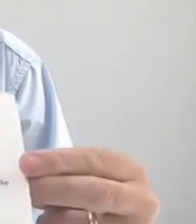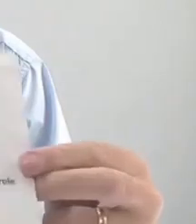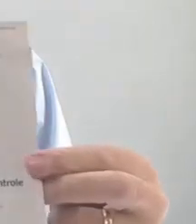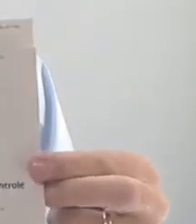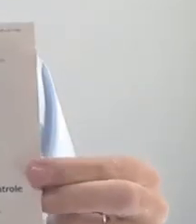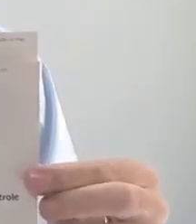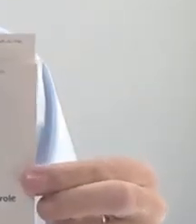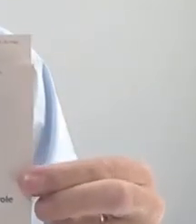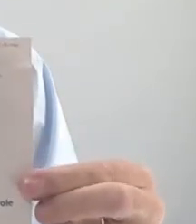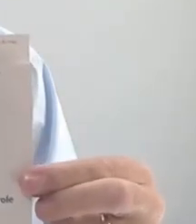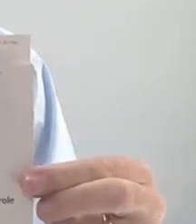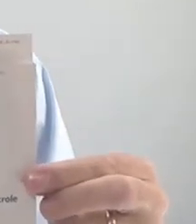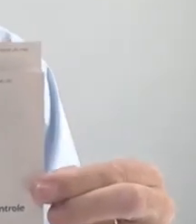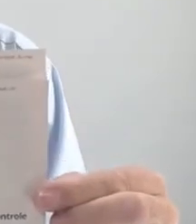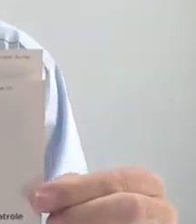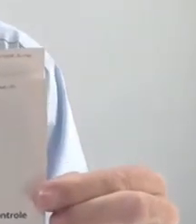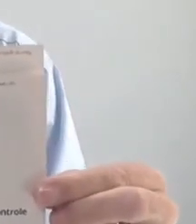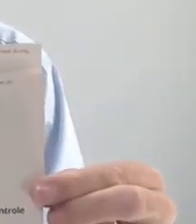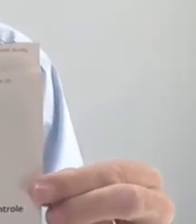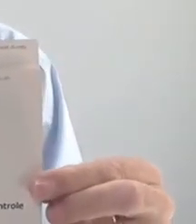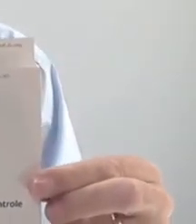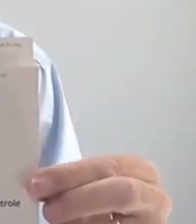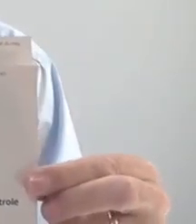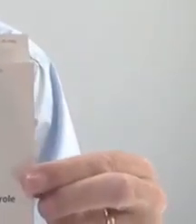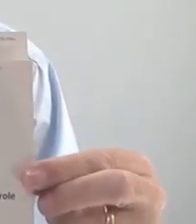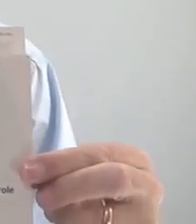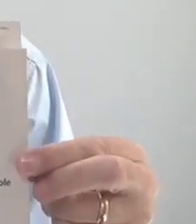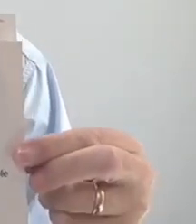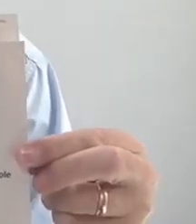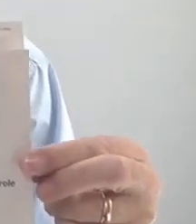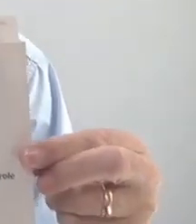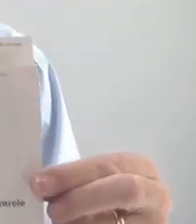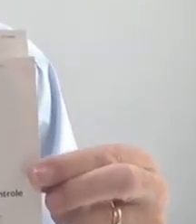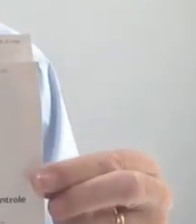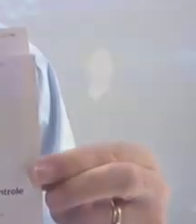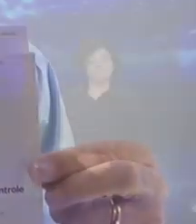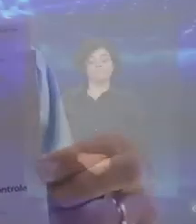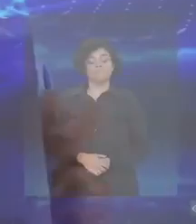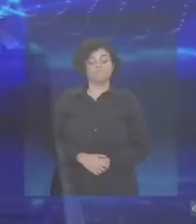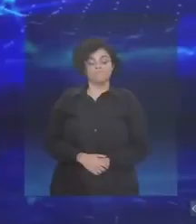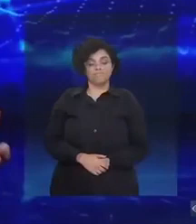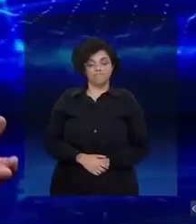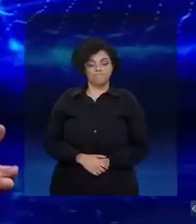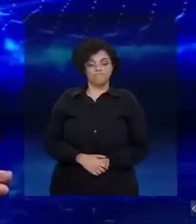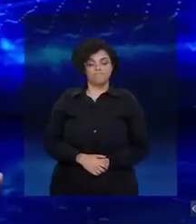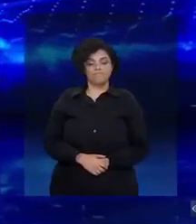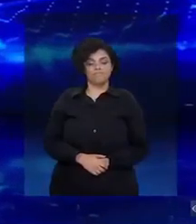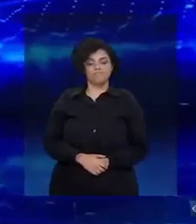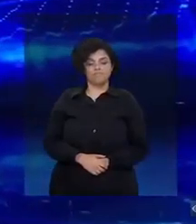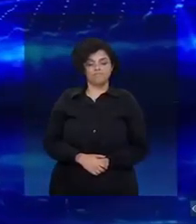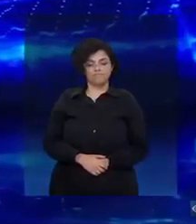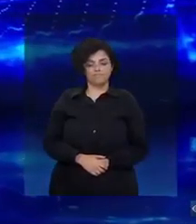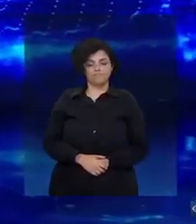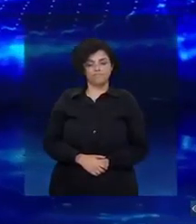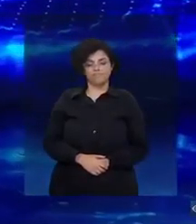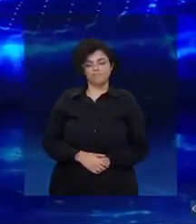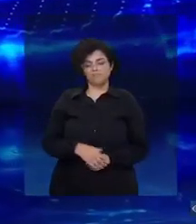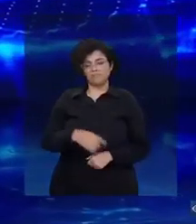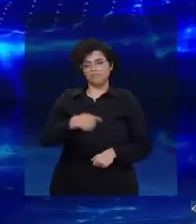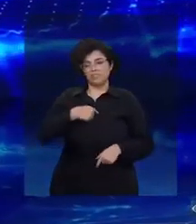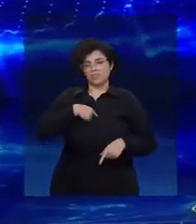Lula mostrou também para as câmeras de genocida, viu, exatamente esta reportagem, cujo título é o